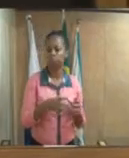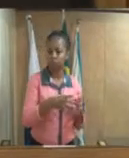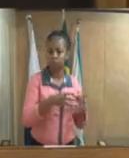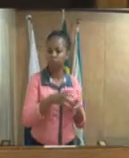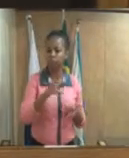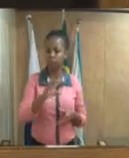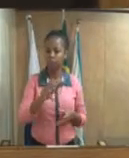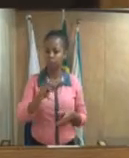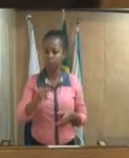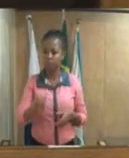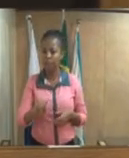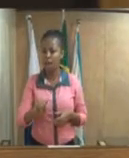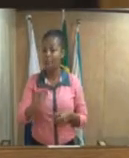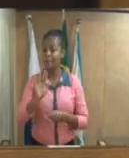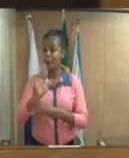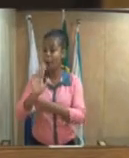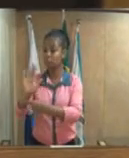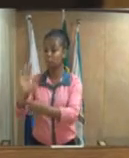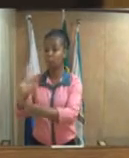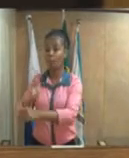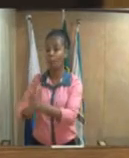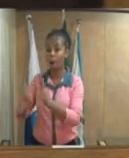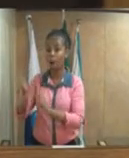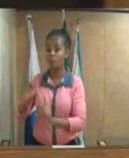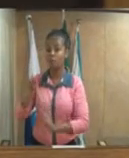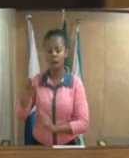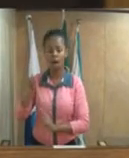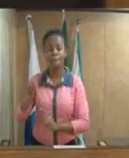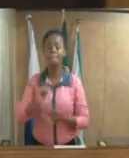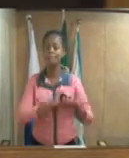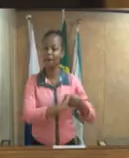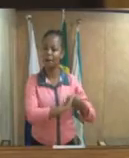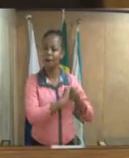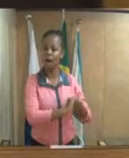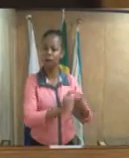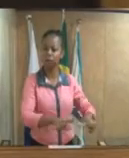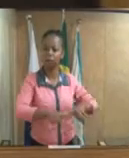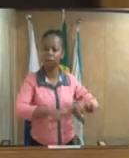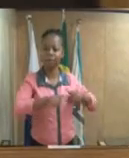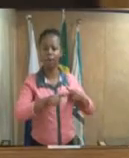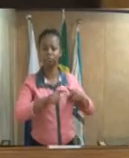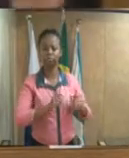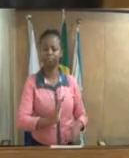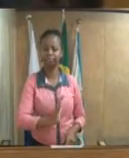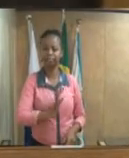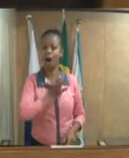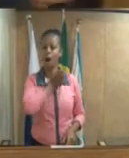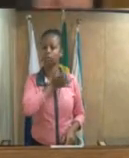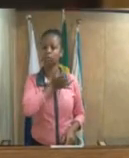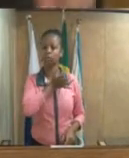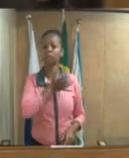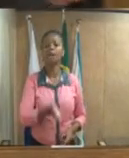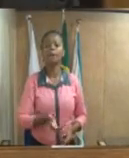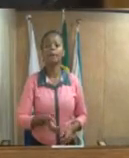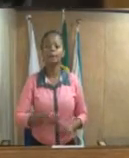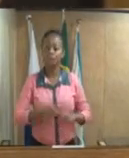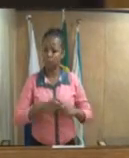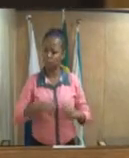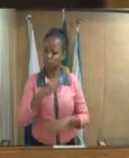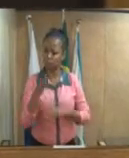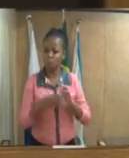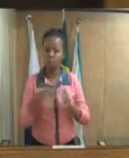venho parabenizar aqui a atitude corajosa que a mesa teve de publicar e de receber o